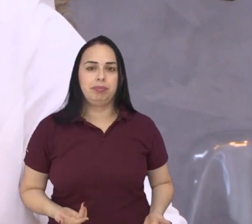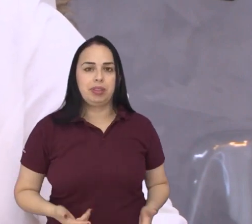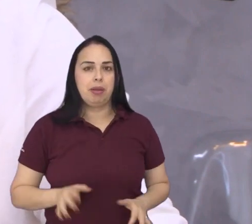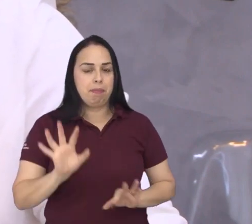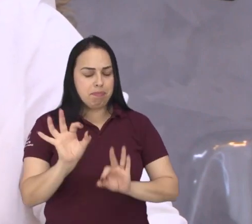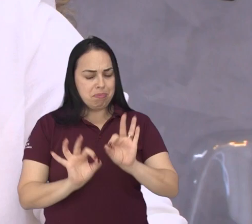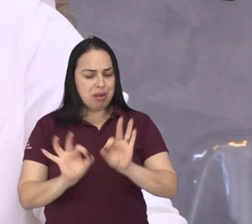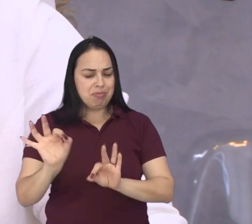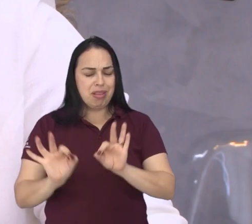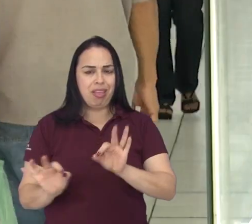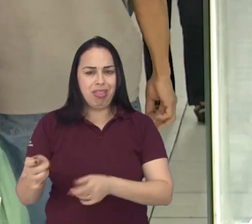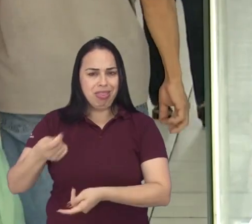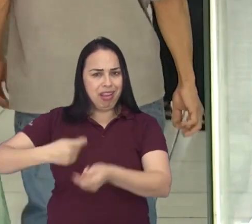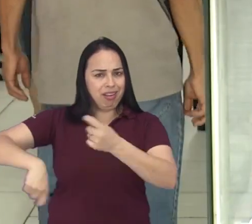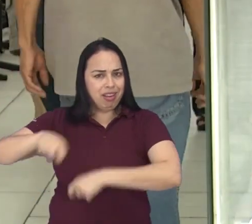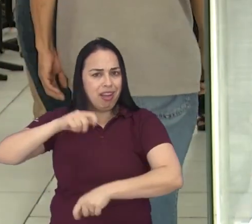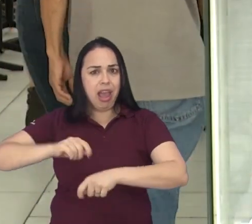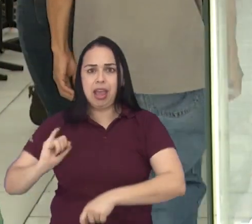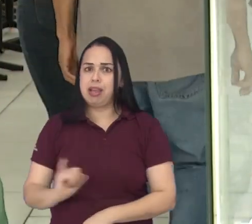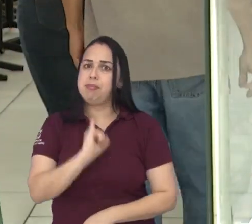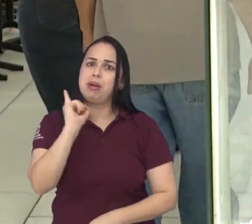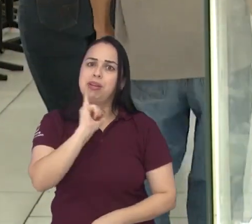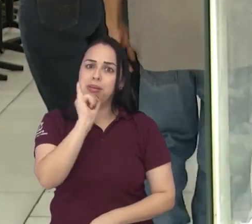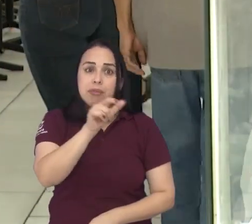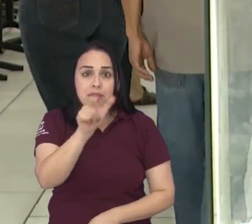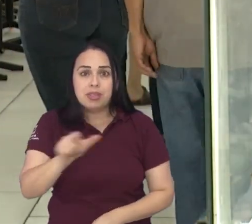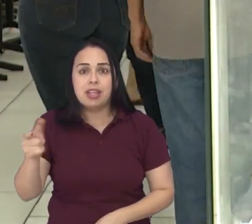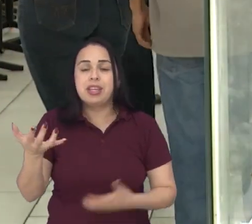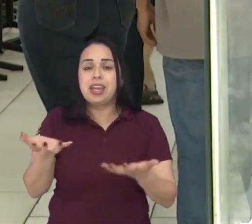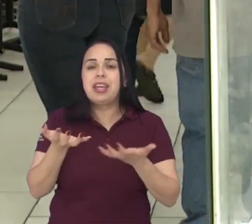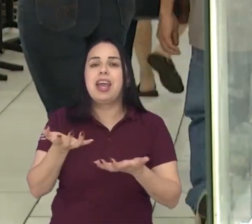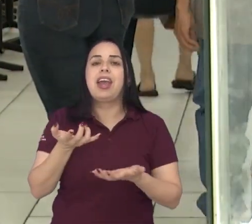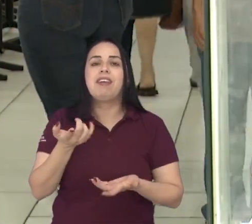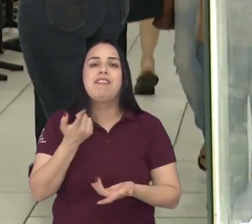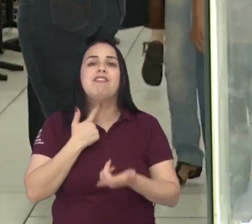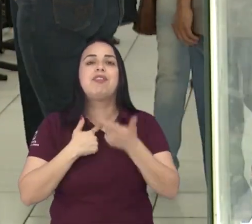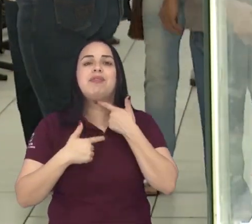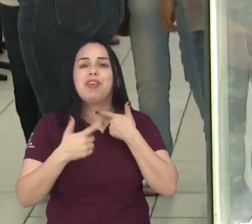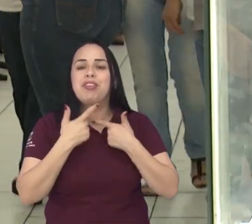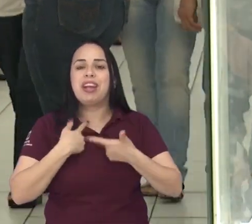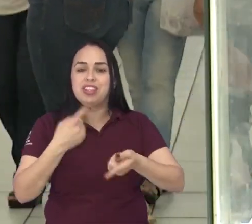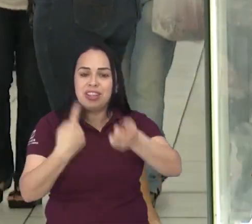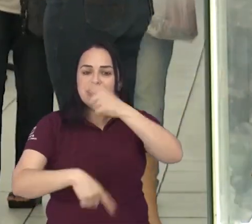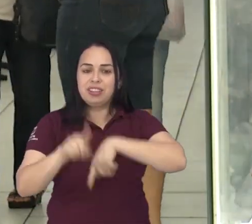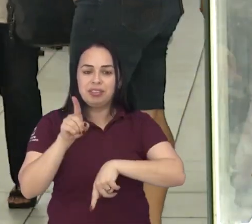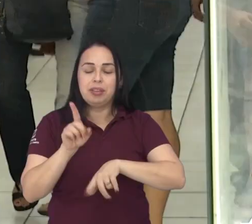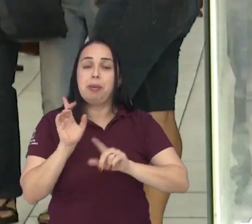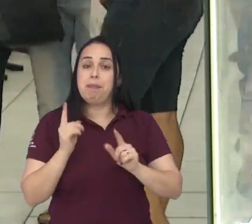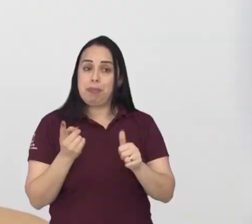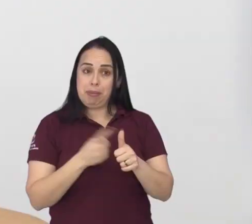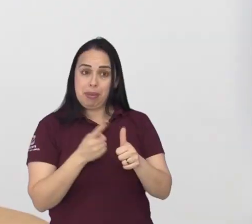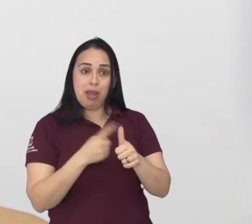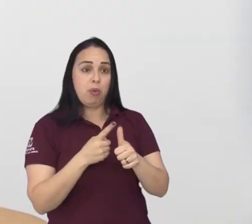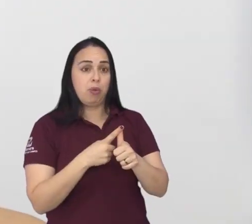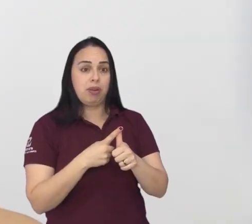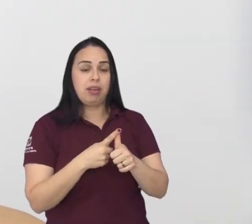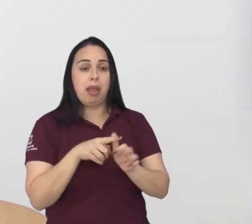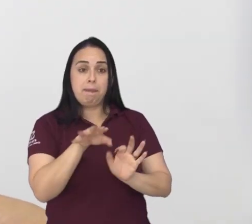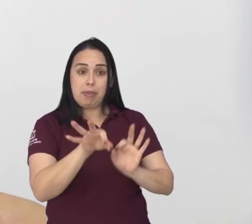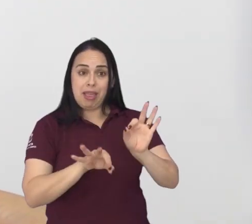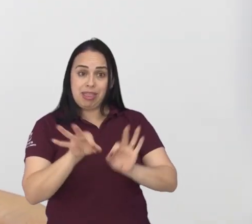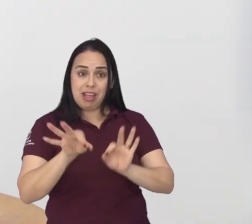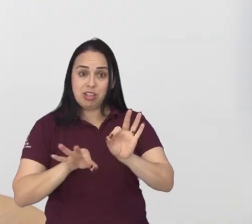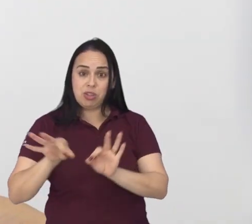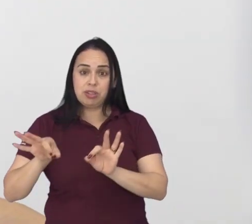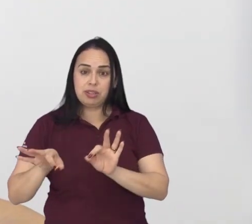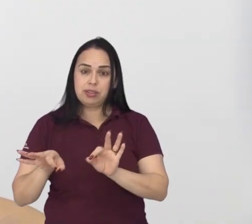de um pedido de orçamento. Ter um bom plano de negócios é essencial para quem deseja ter sucesso. Primordial você ter